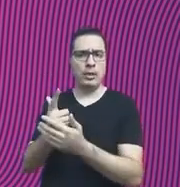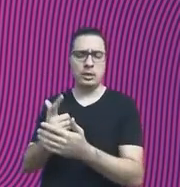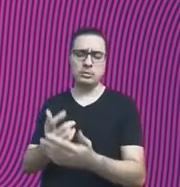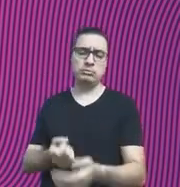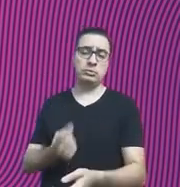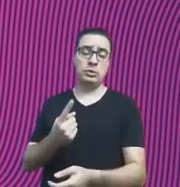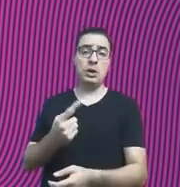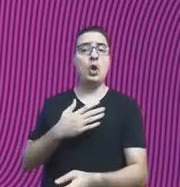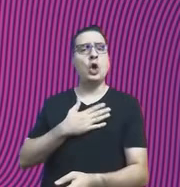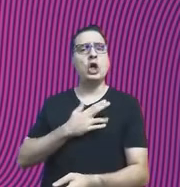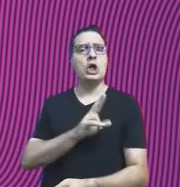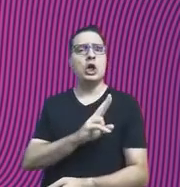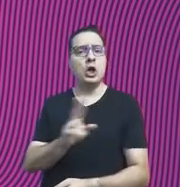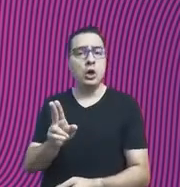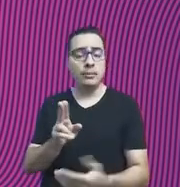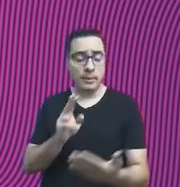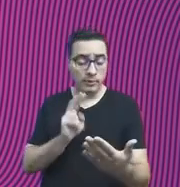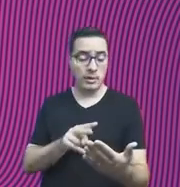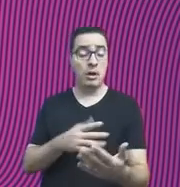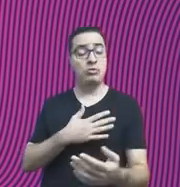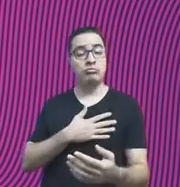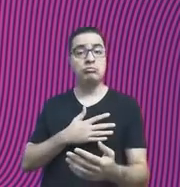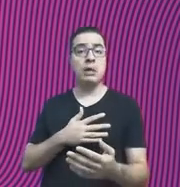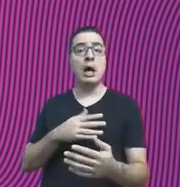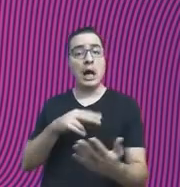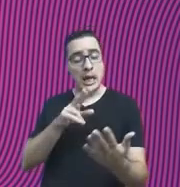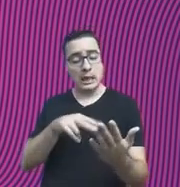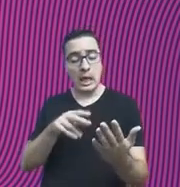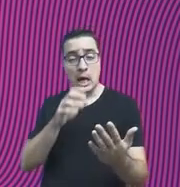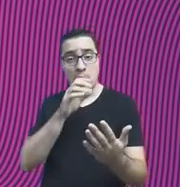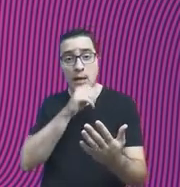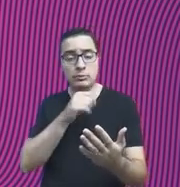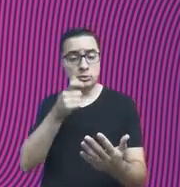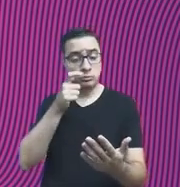nome e li a resenha e achei interessante,